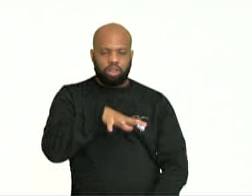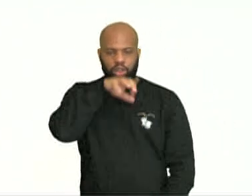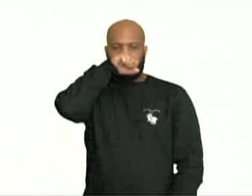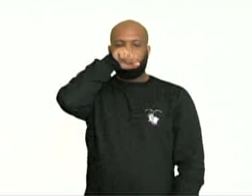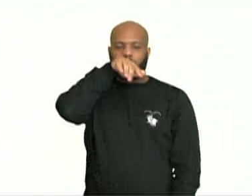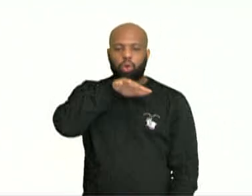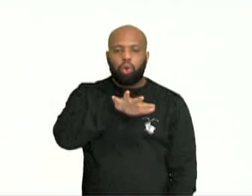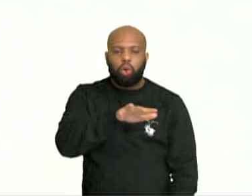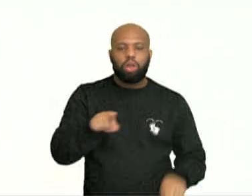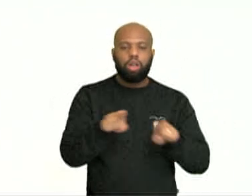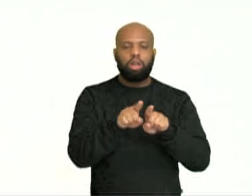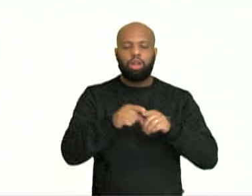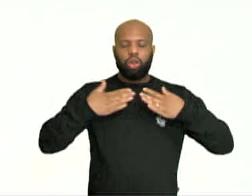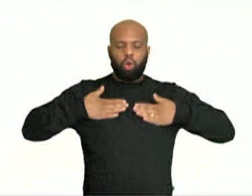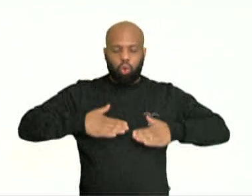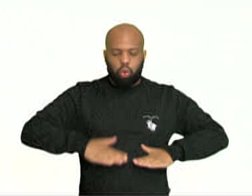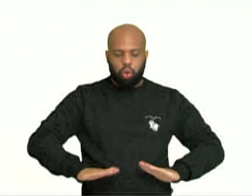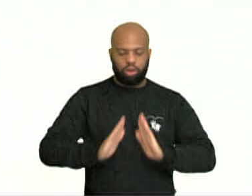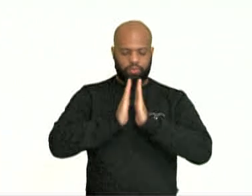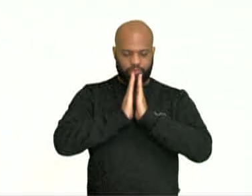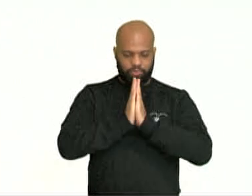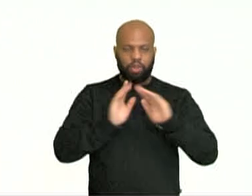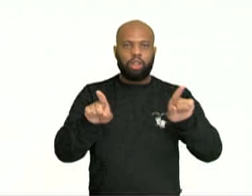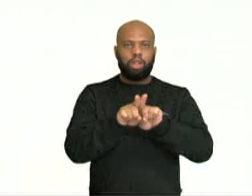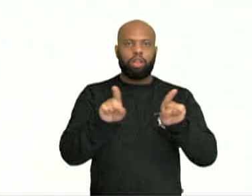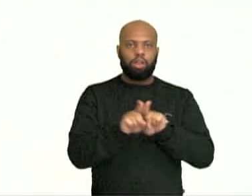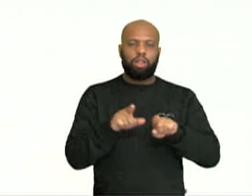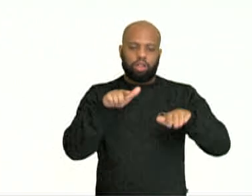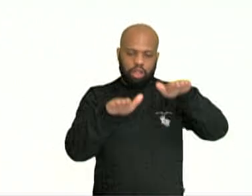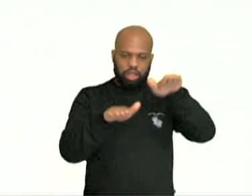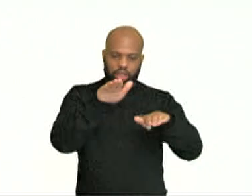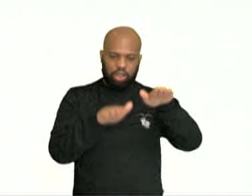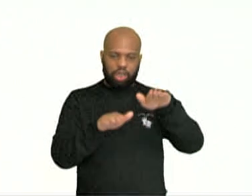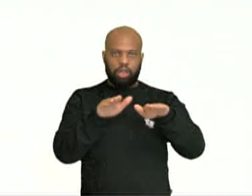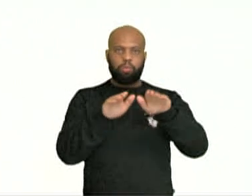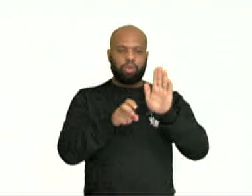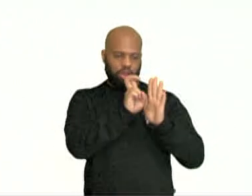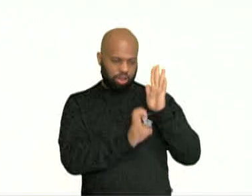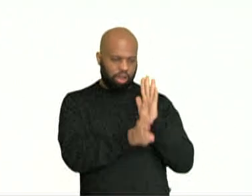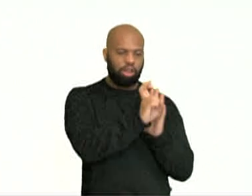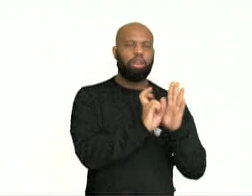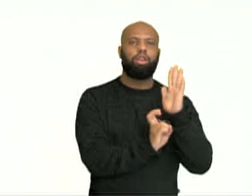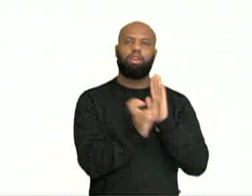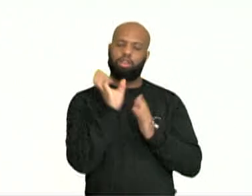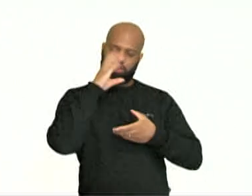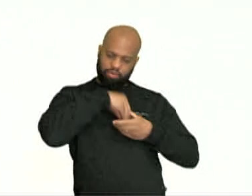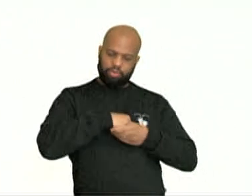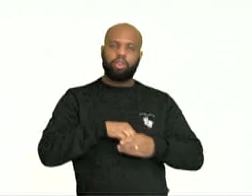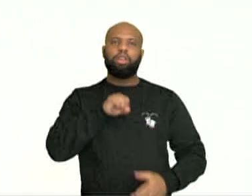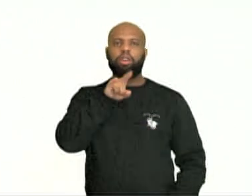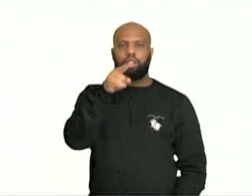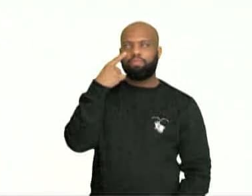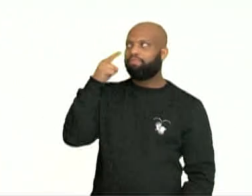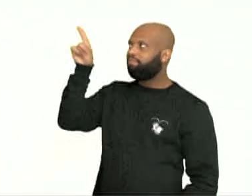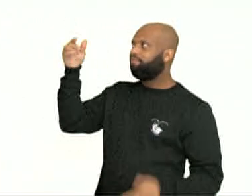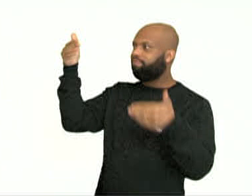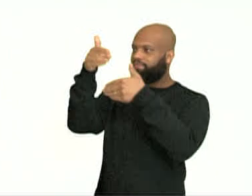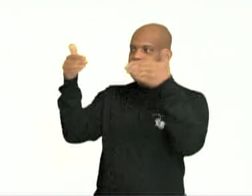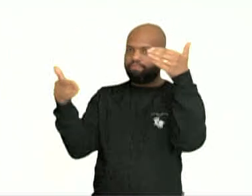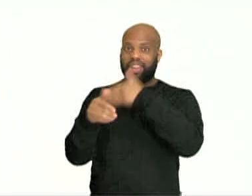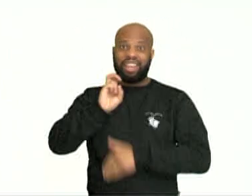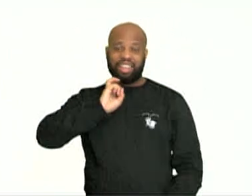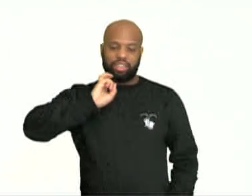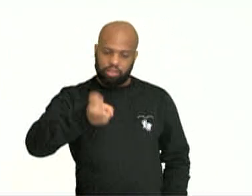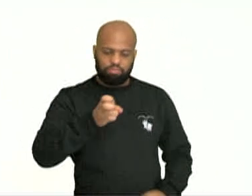a meditação, a oração e o equilíbrio energético. Então, se vocês visualizarem por esse slide, mais de